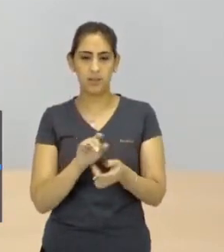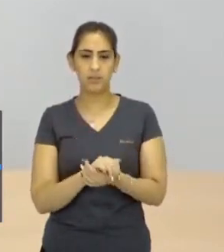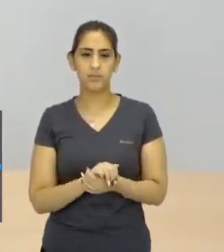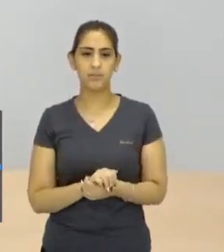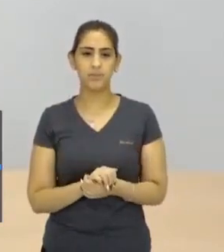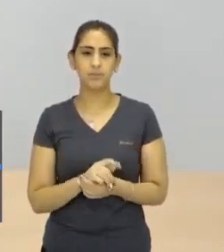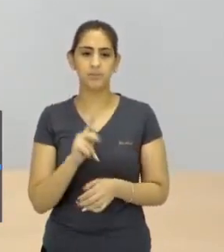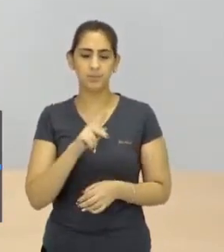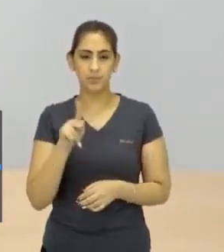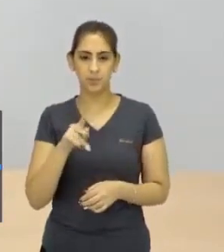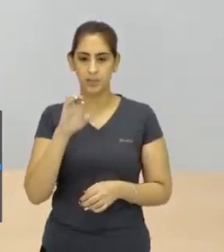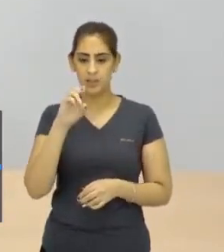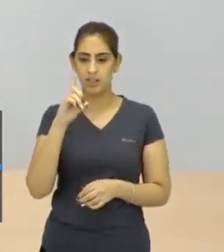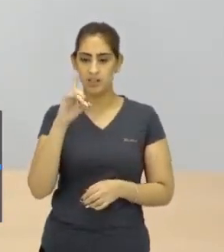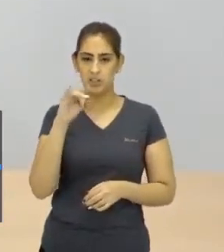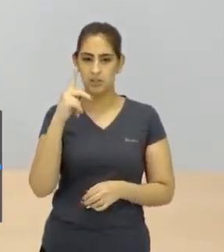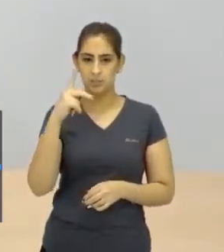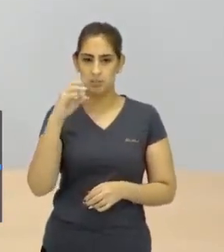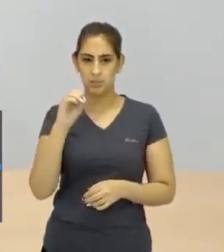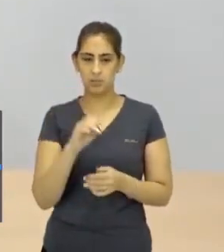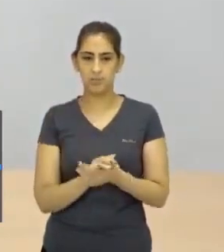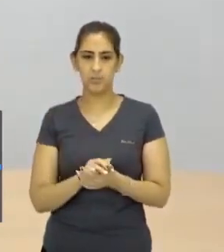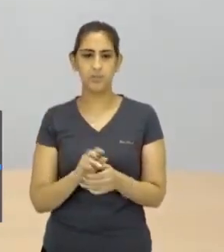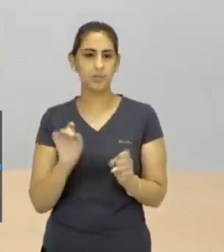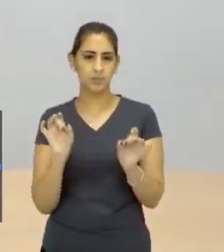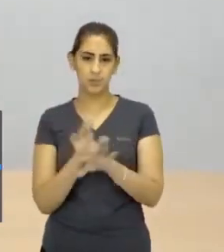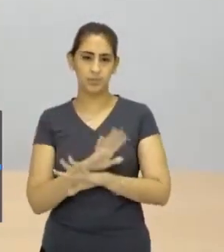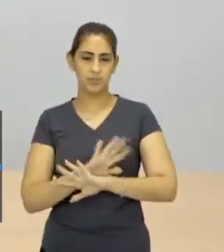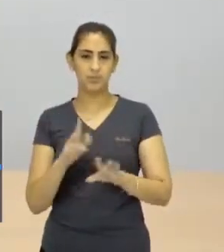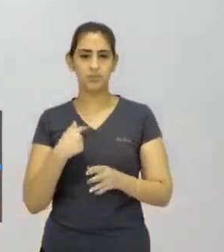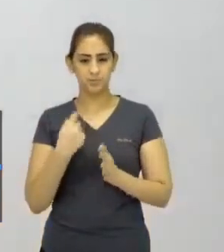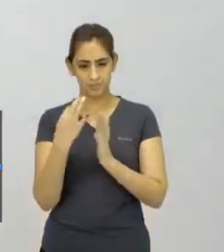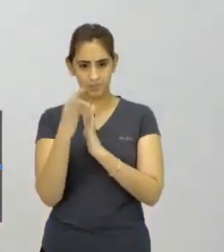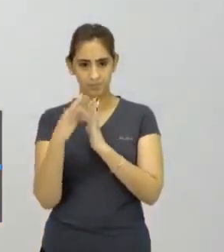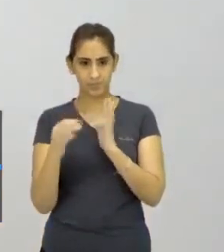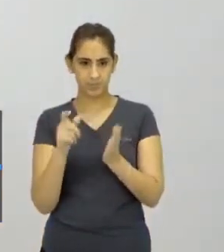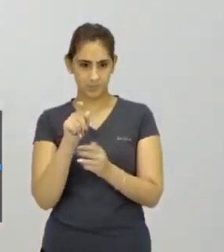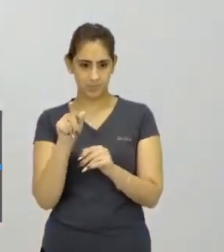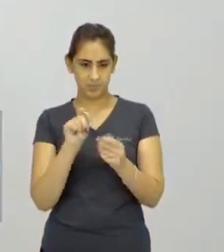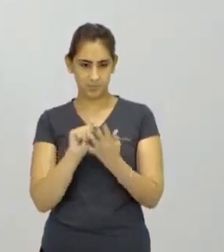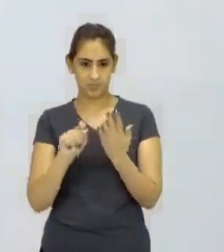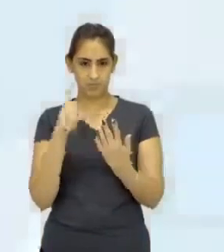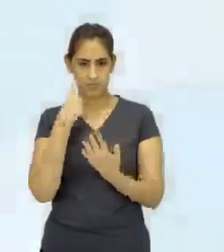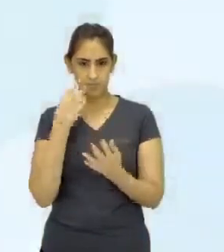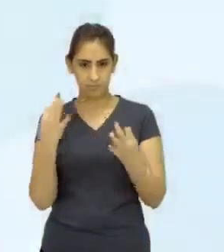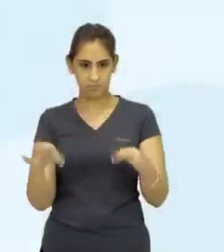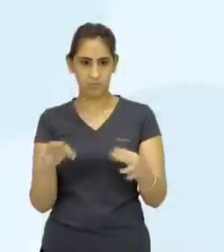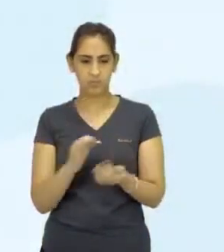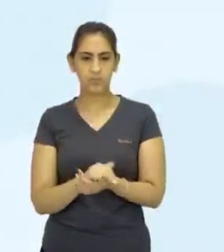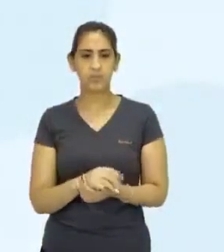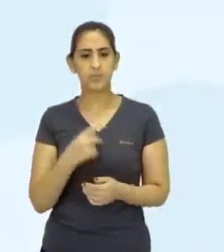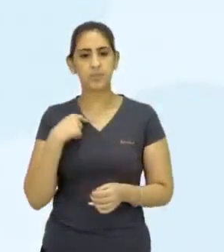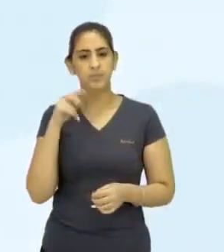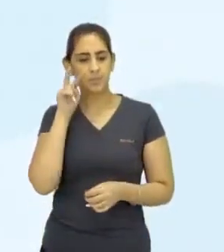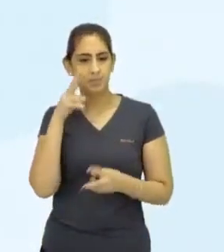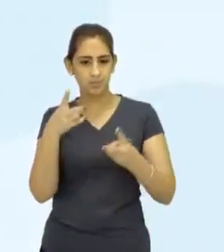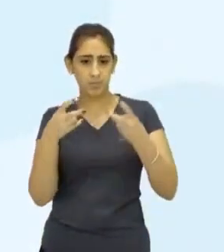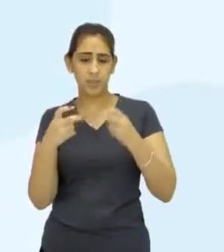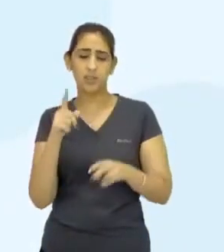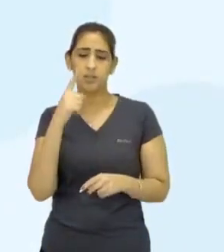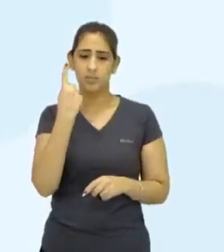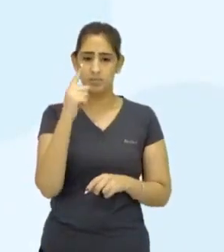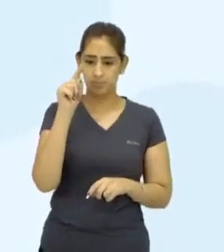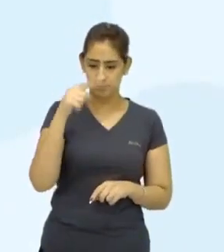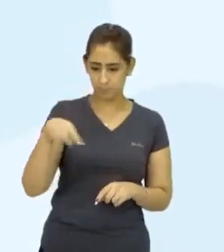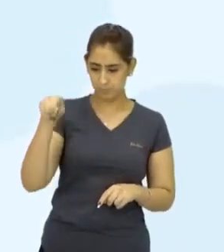professor Édipo, E só, vamos conferir? Vamos, então vamos lá, ó. Deu para perceber que meio para 1,5 para 2,5, a